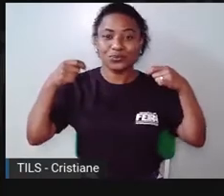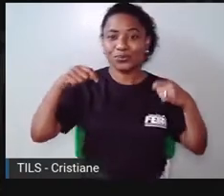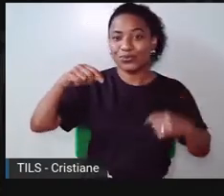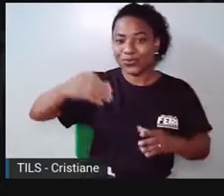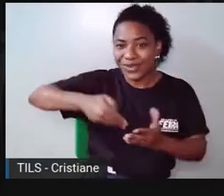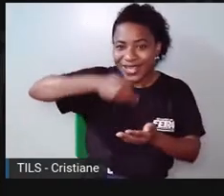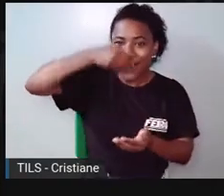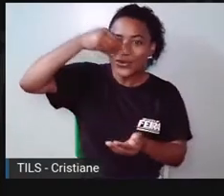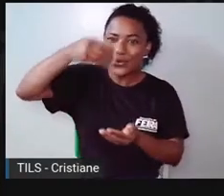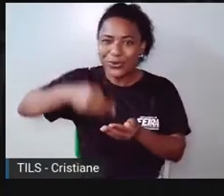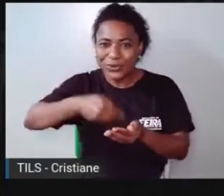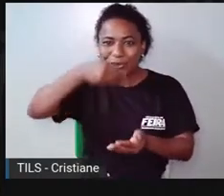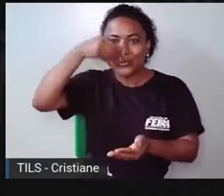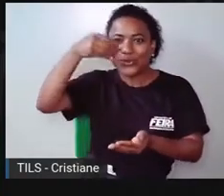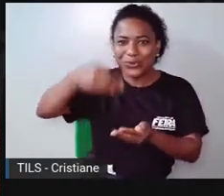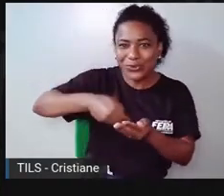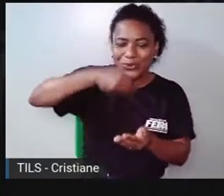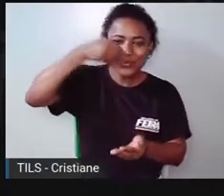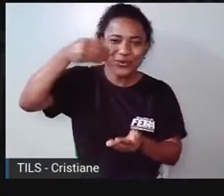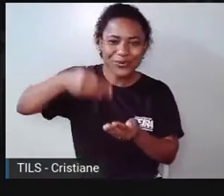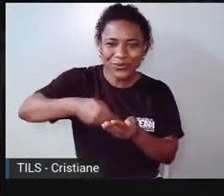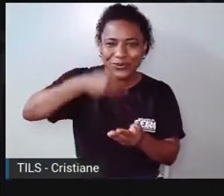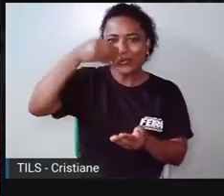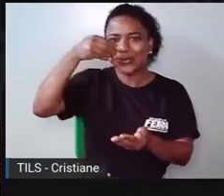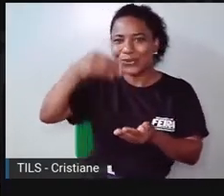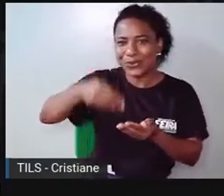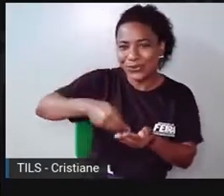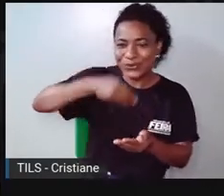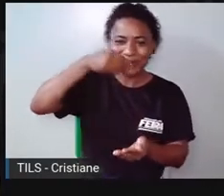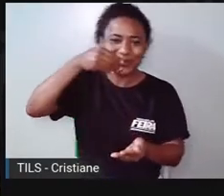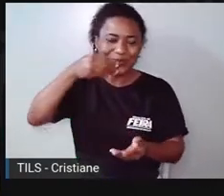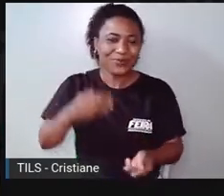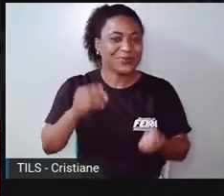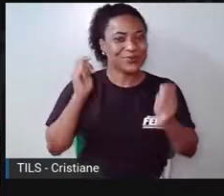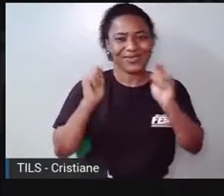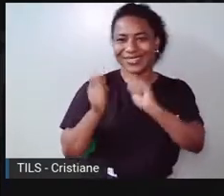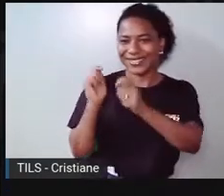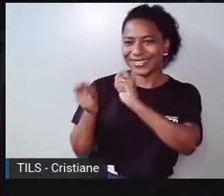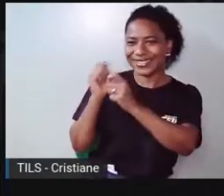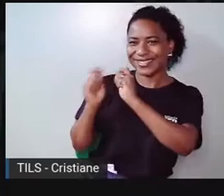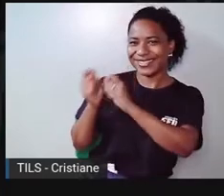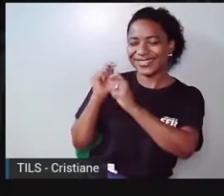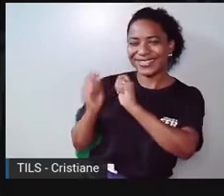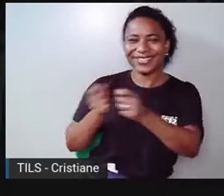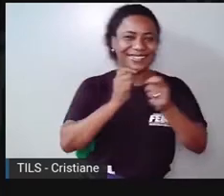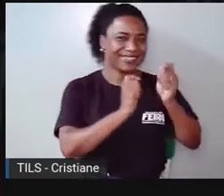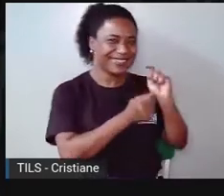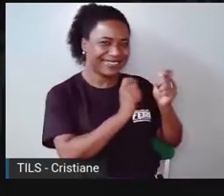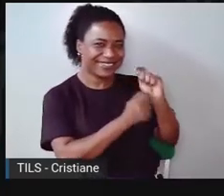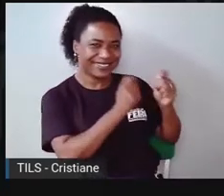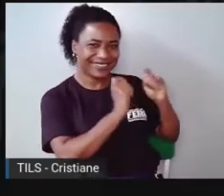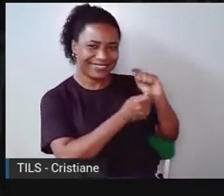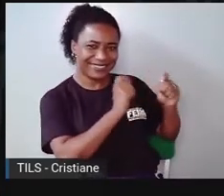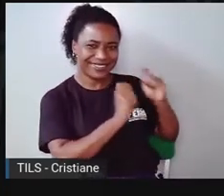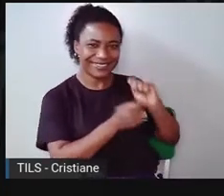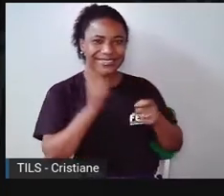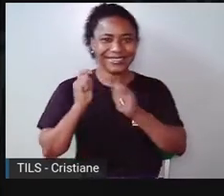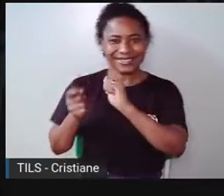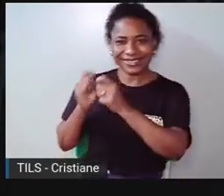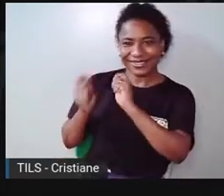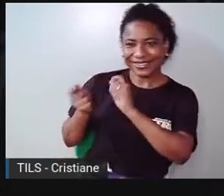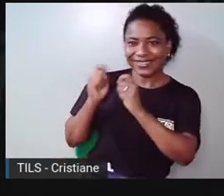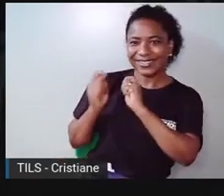comer mingau. Mininga, cacau, cacau. Mininga, cacau, cacau.